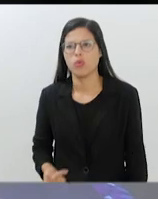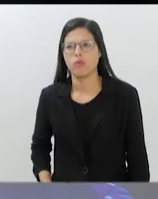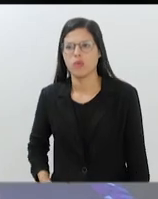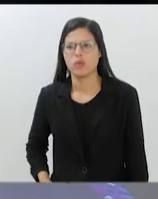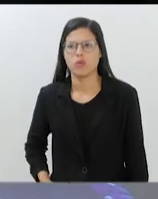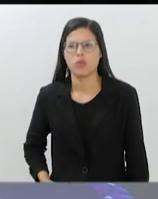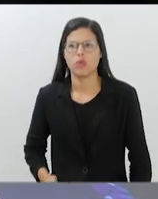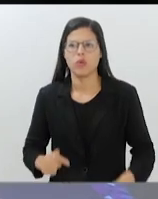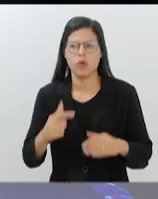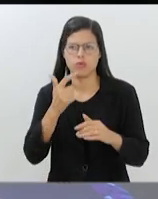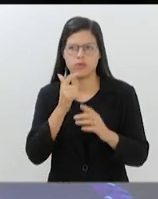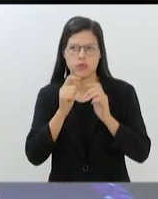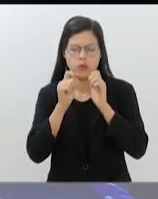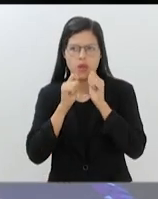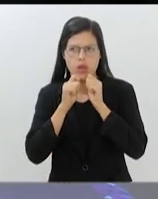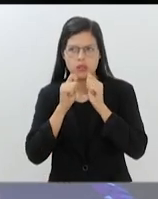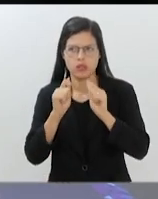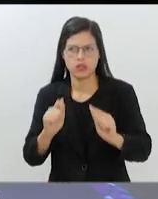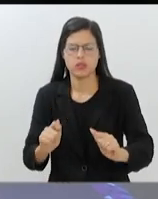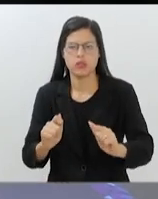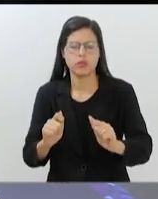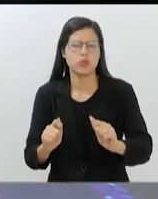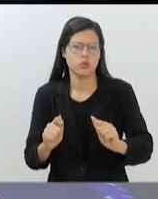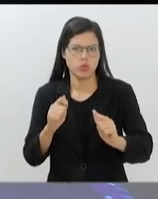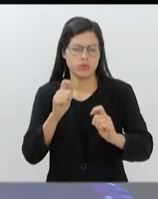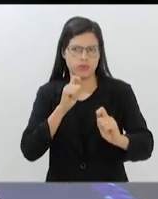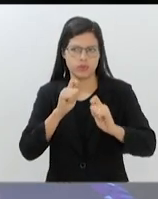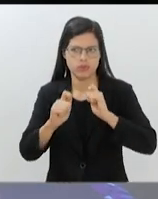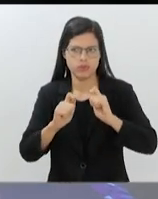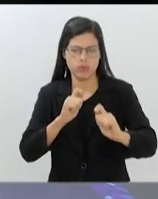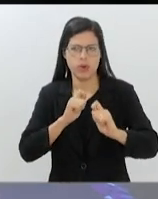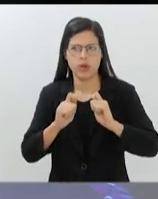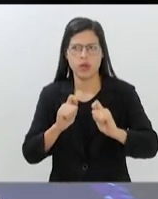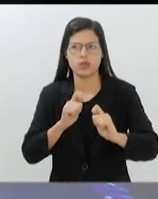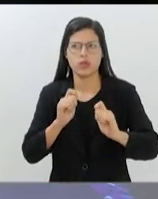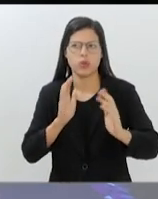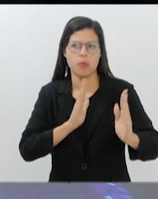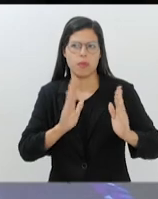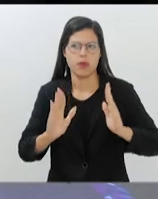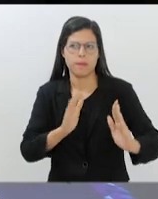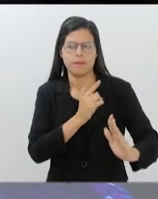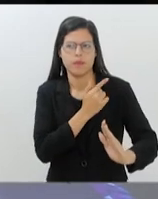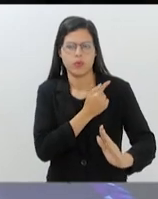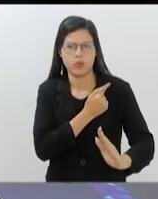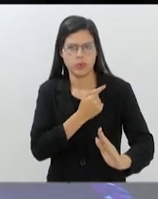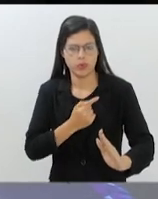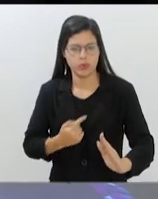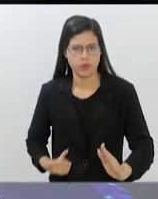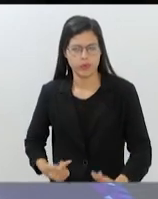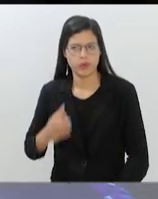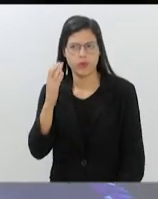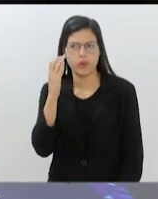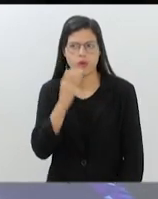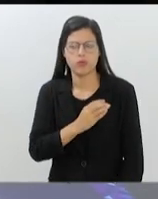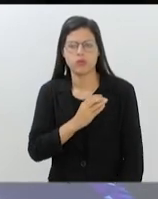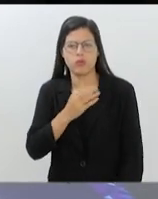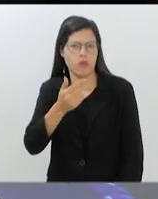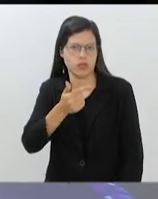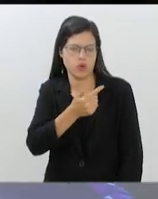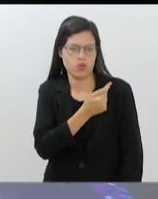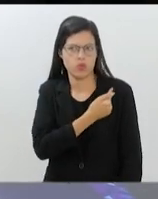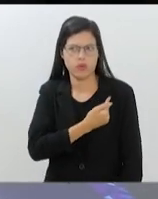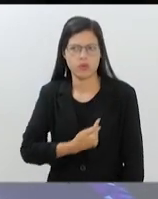imprensa assessor de empresa da vice-governadoria Aham no período em que o governador Claudio cro foi vice-governador e